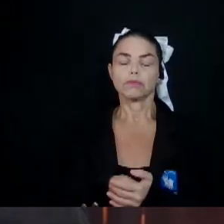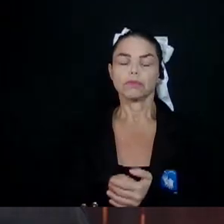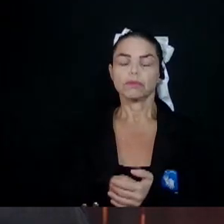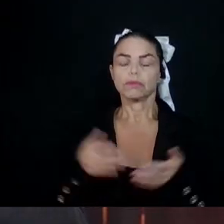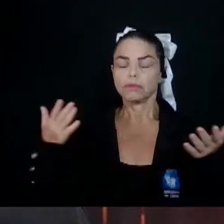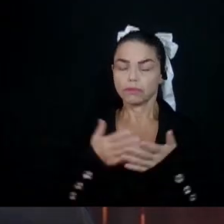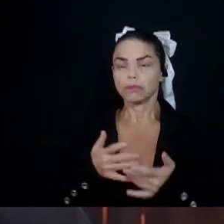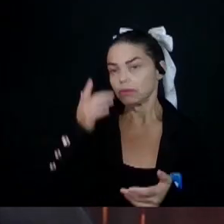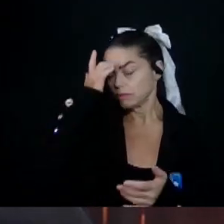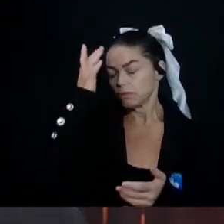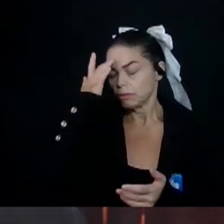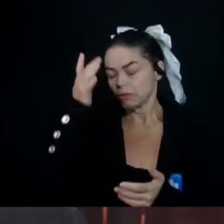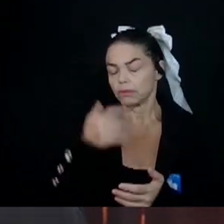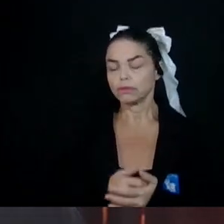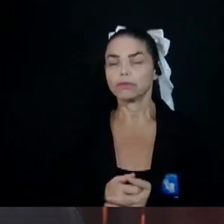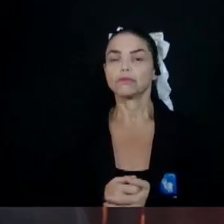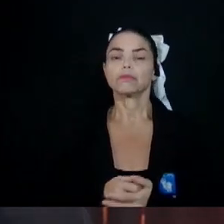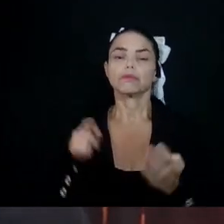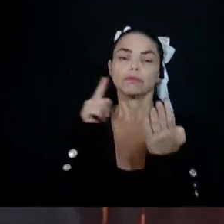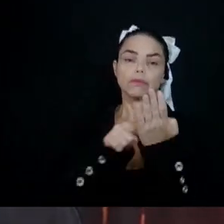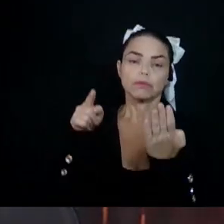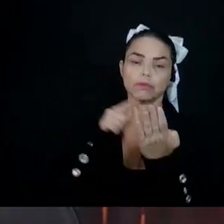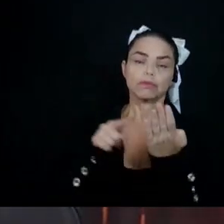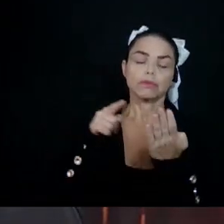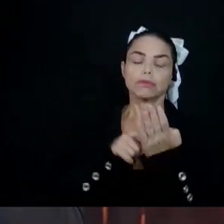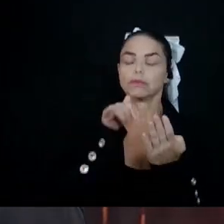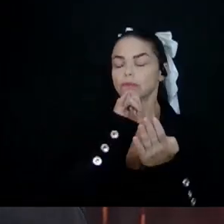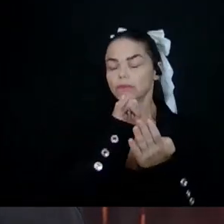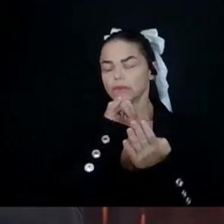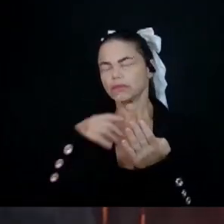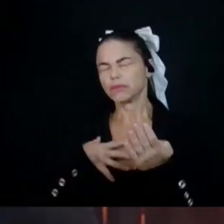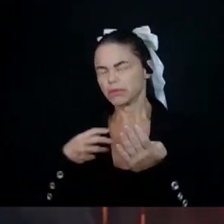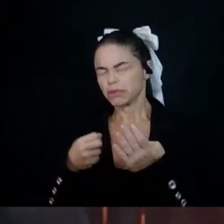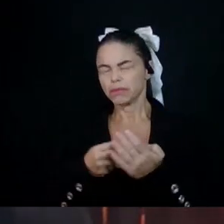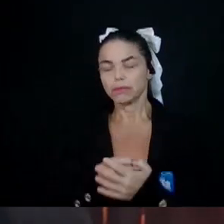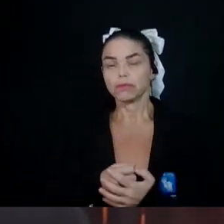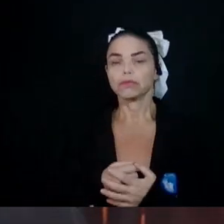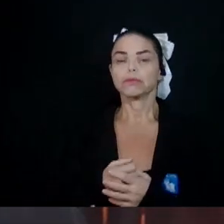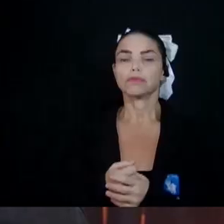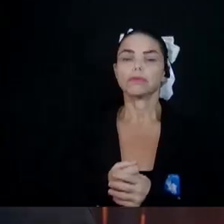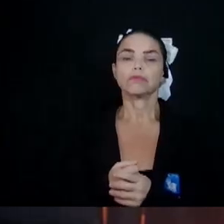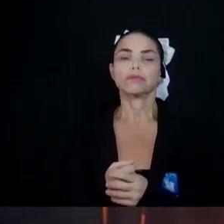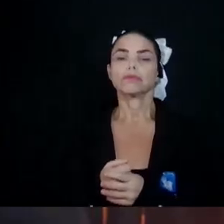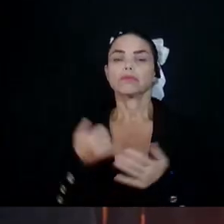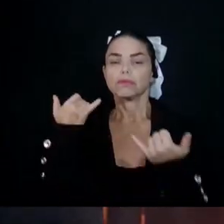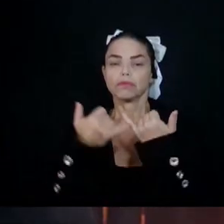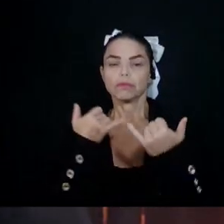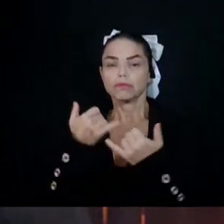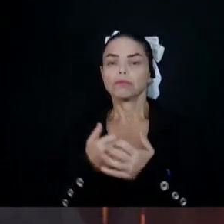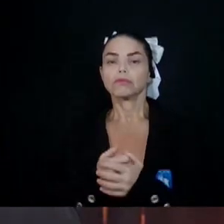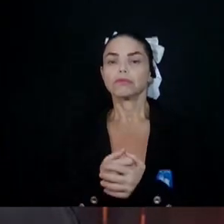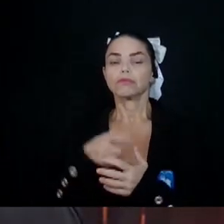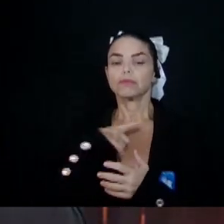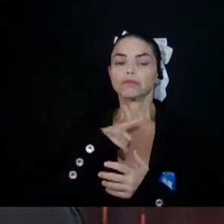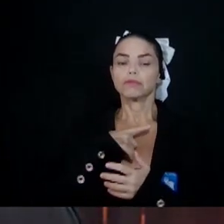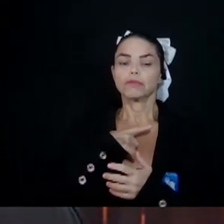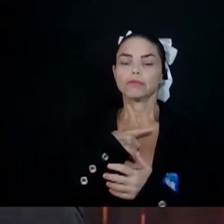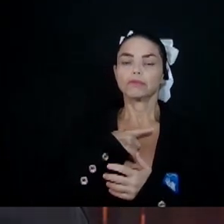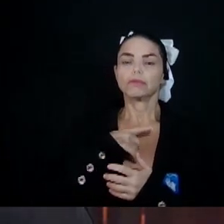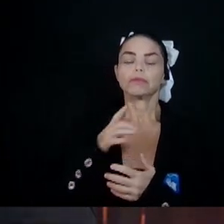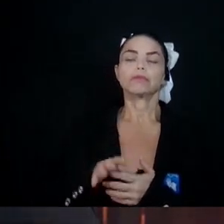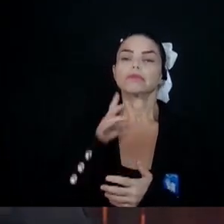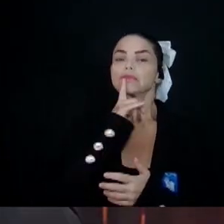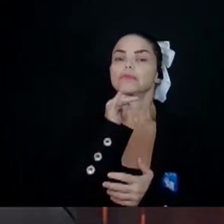fazer isso através dos celulares. Então, por exemplo, meus filhos, eu brinco com eles, né? Vocês têm a sorte e o azar de ter um pai